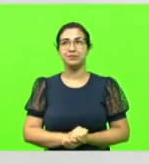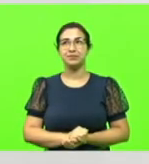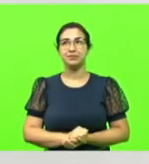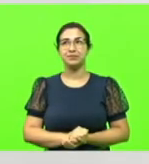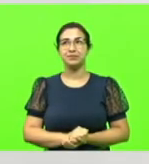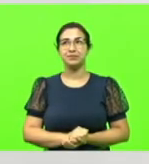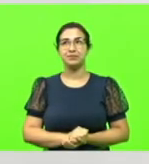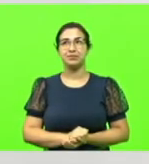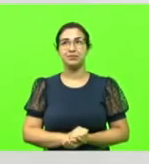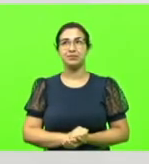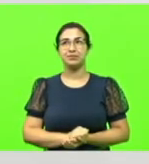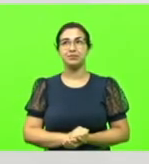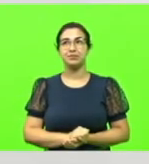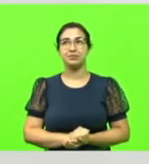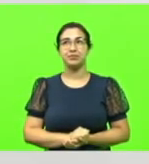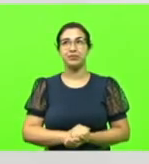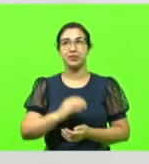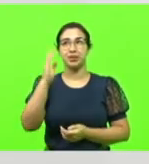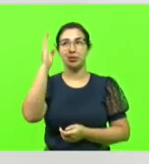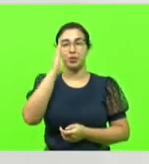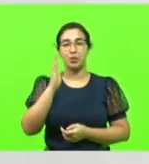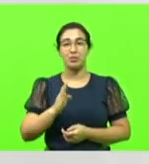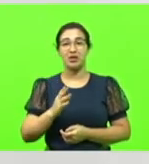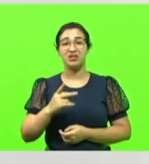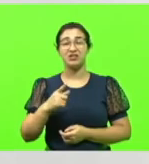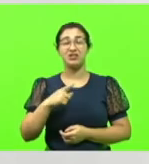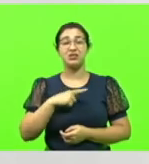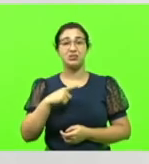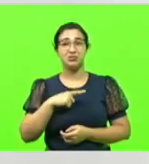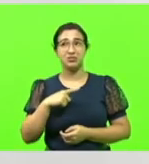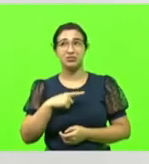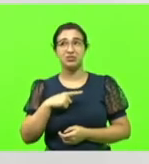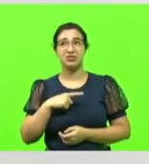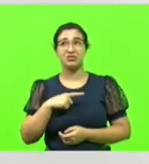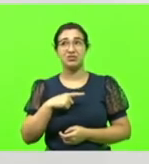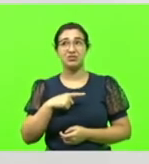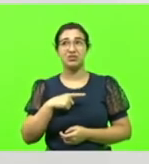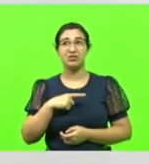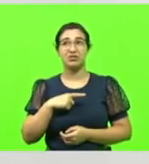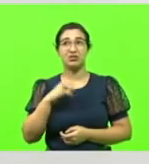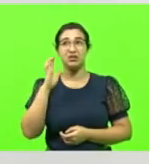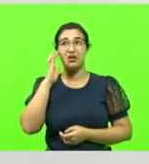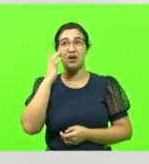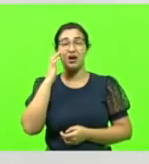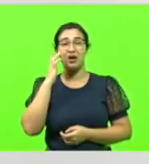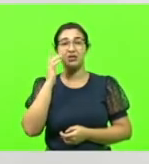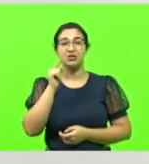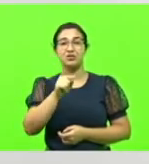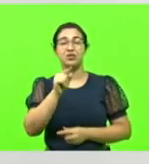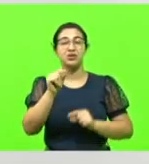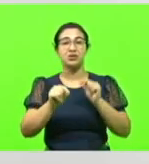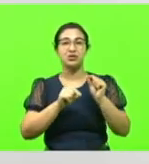Pois saibam que o Brasil tem vocês como os mais impuros.